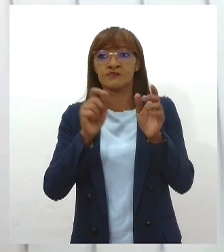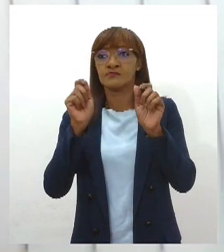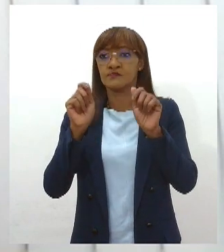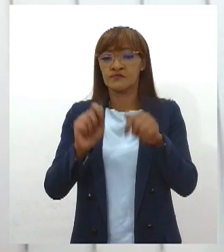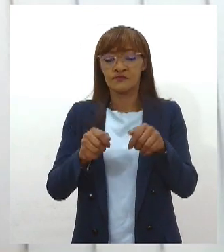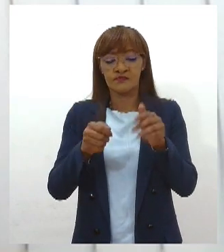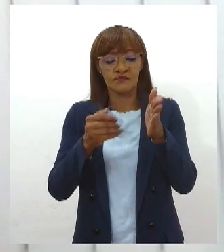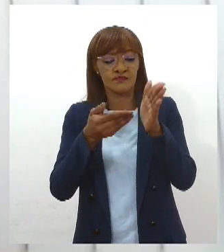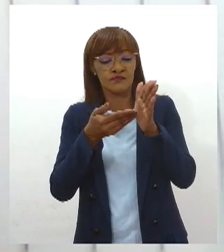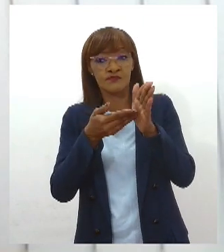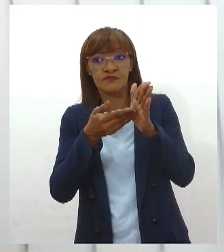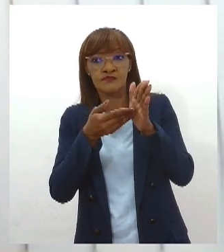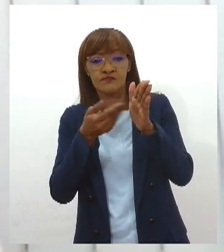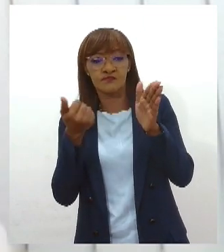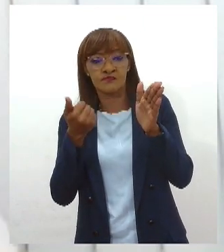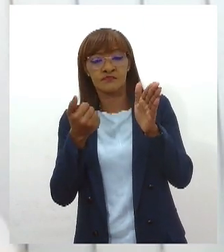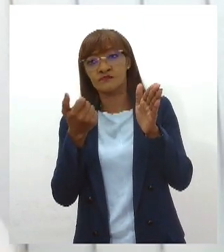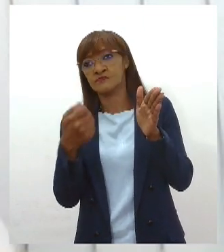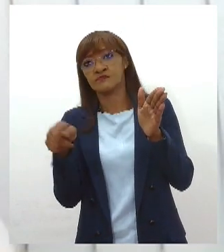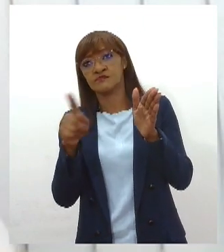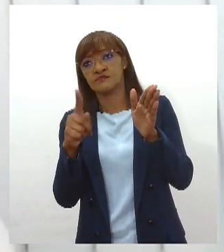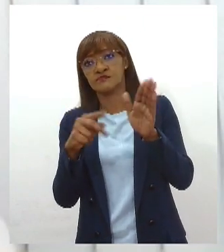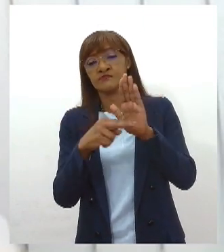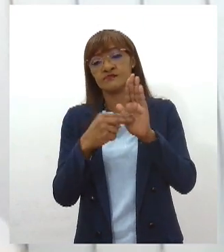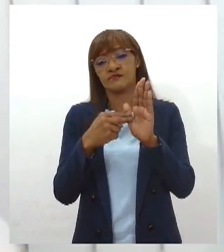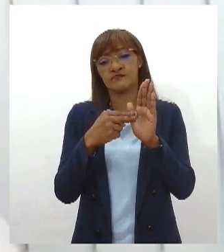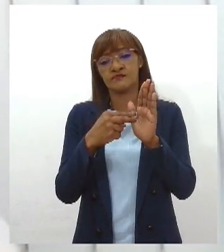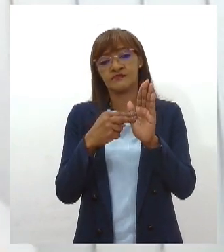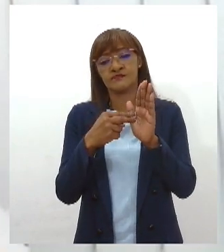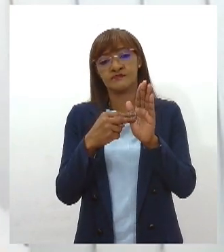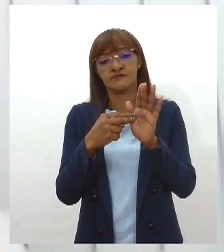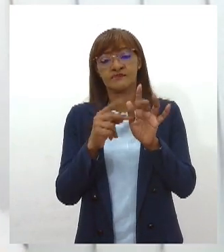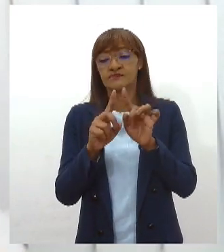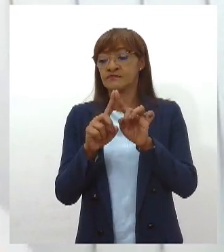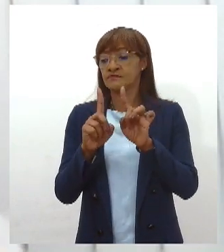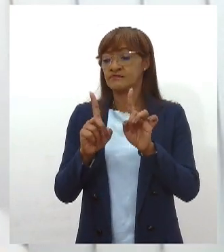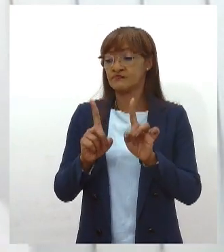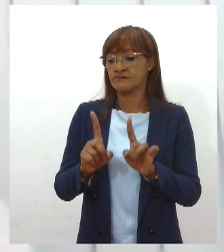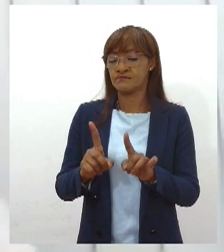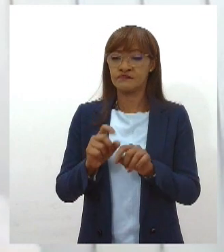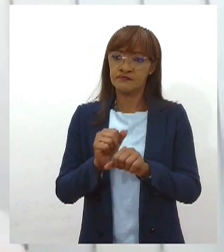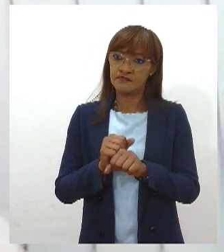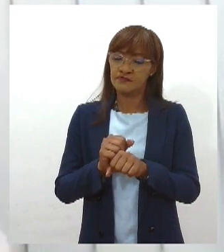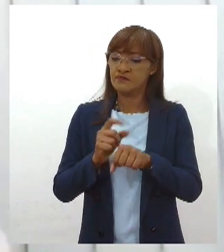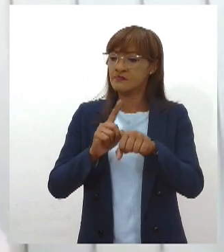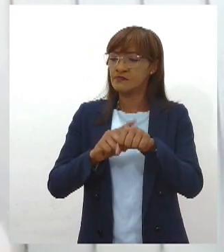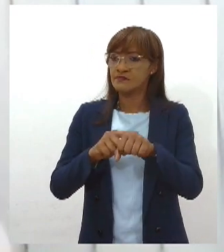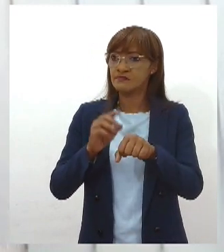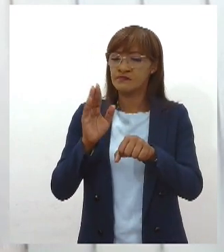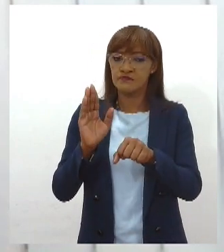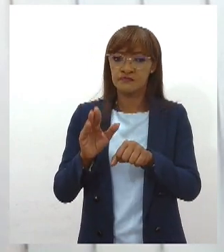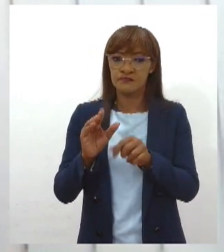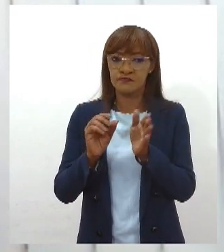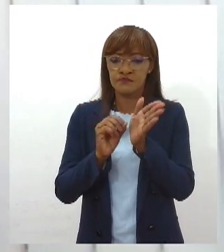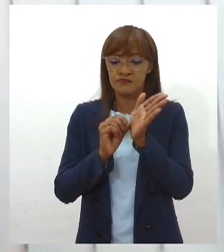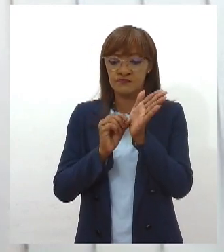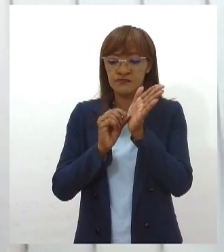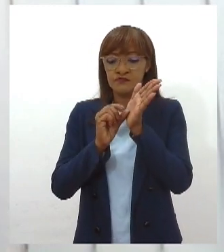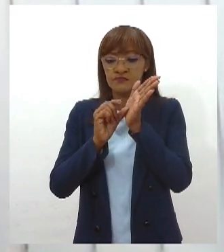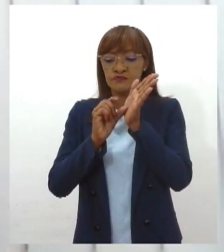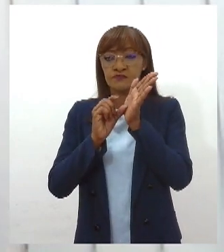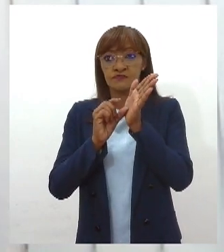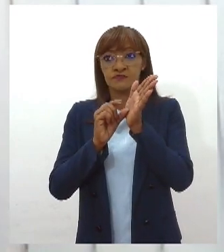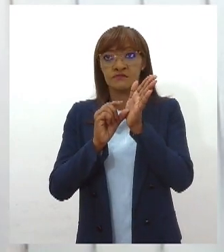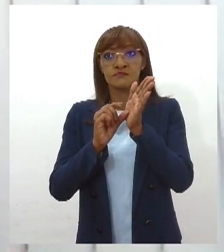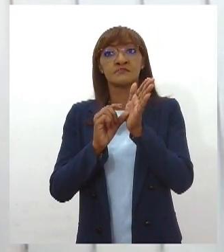precisar operar, né? E no momento que esse pólipo já se transformou num câncer, aí o tratamento já